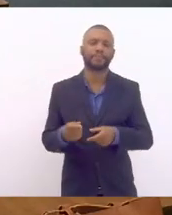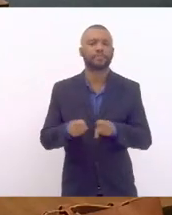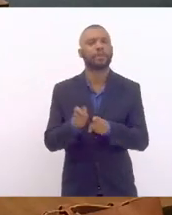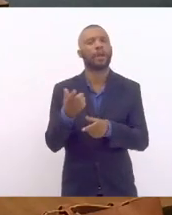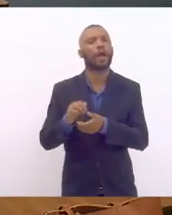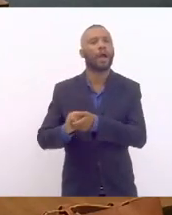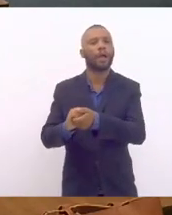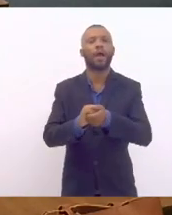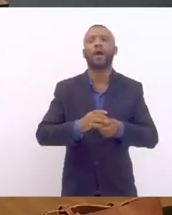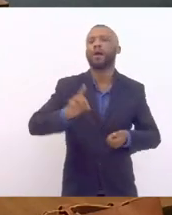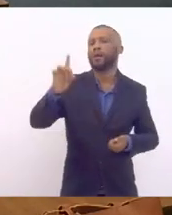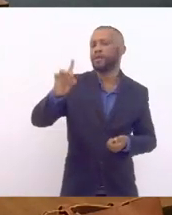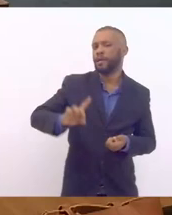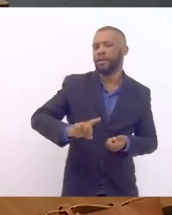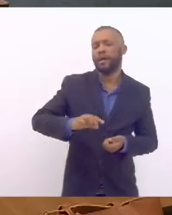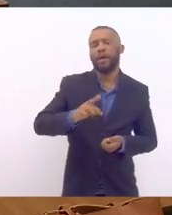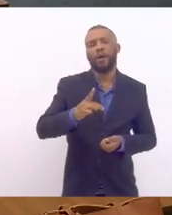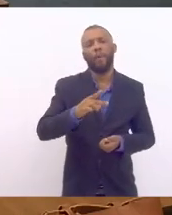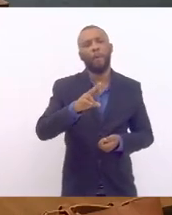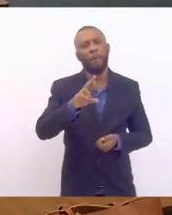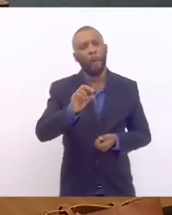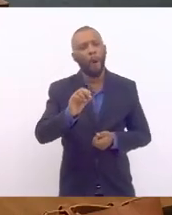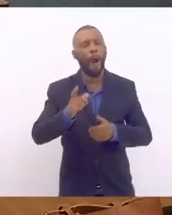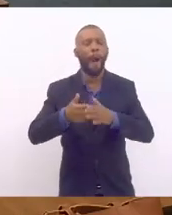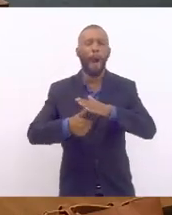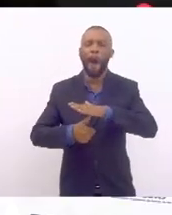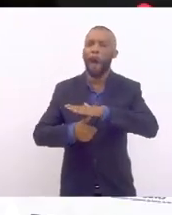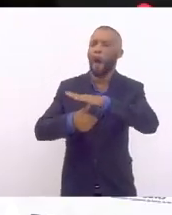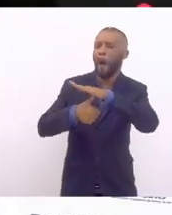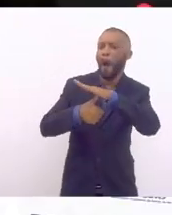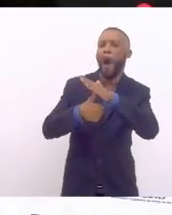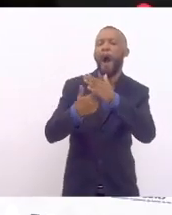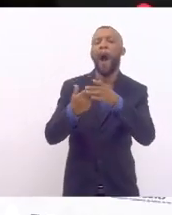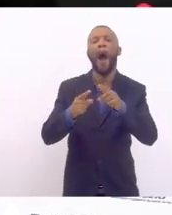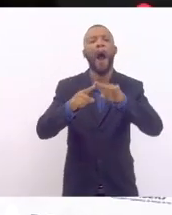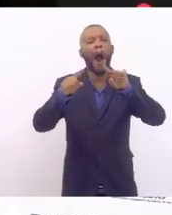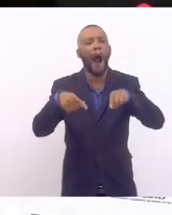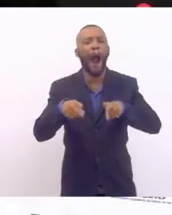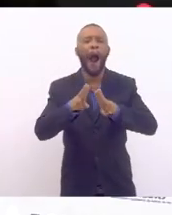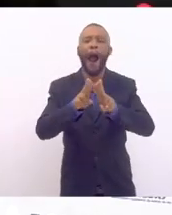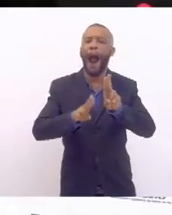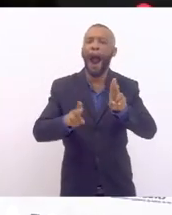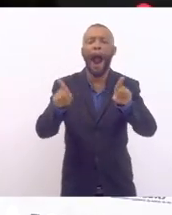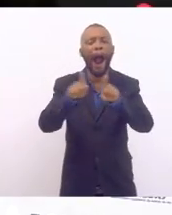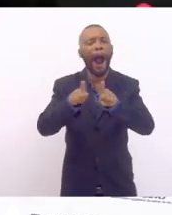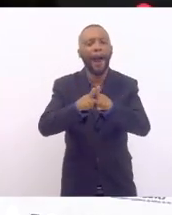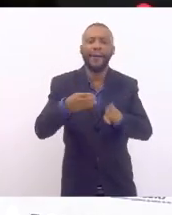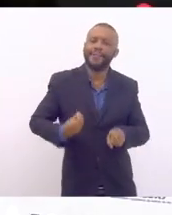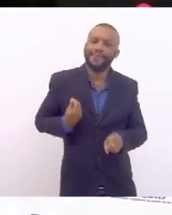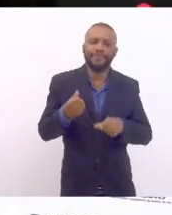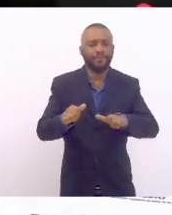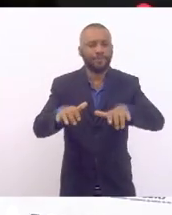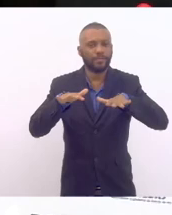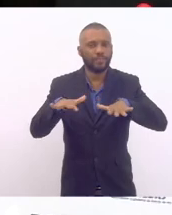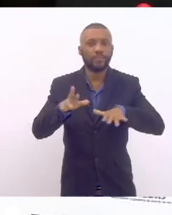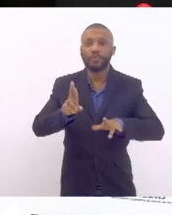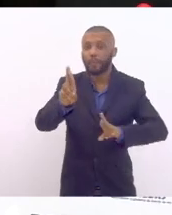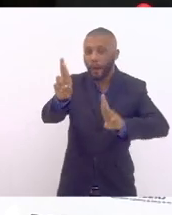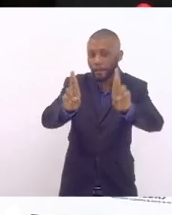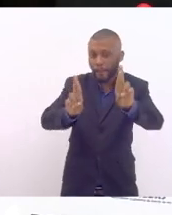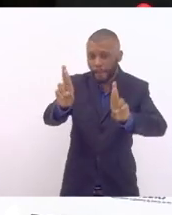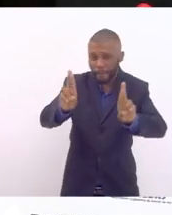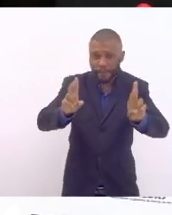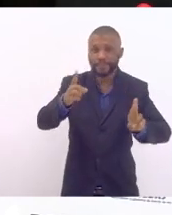também os diretores pró-reitores e servidores da UFRJ aqui aqui também presente né os representantes